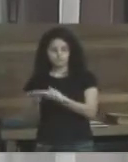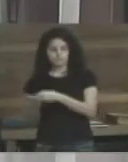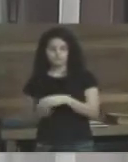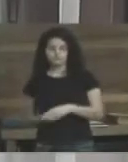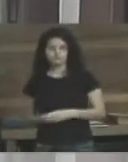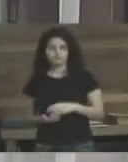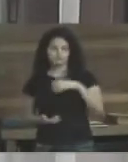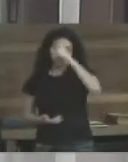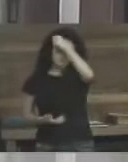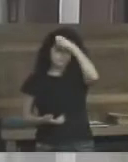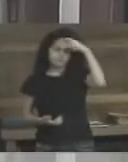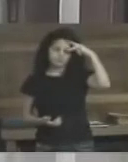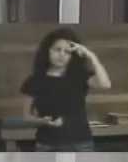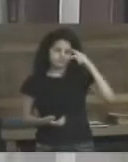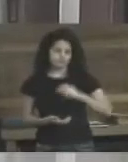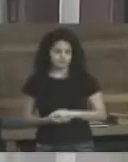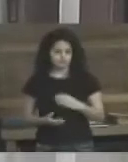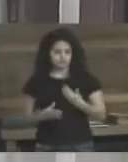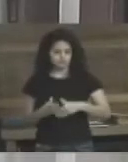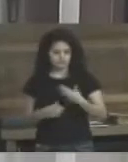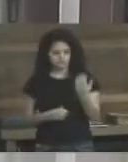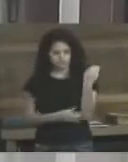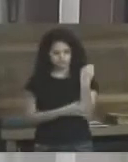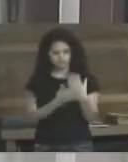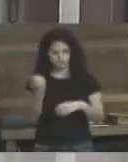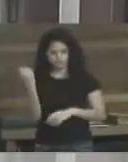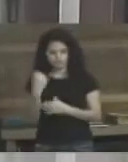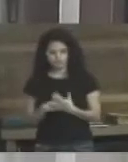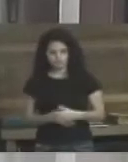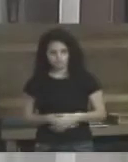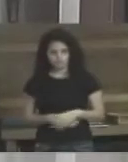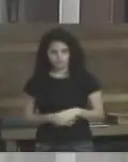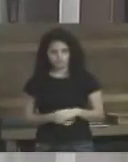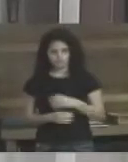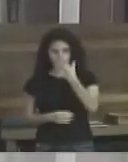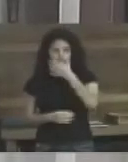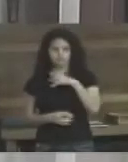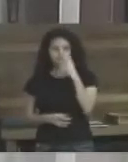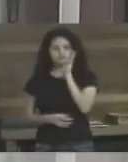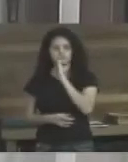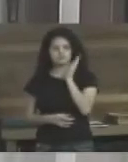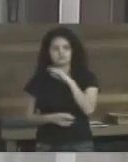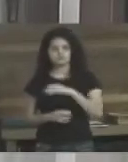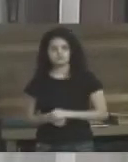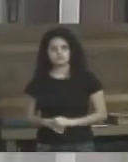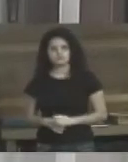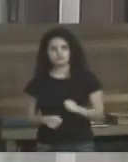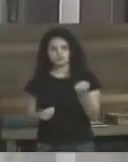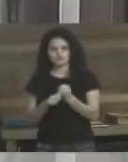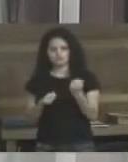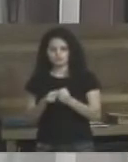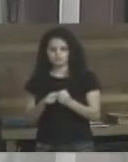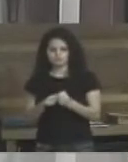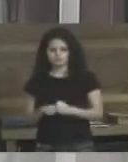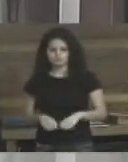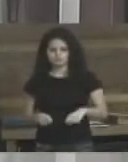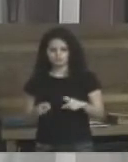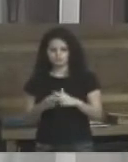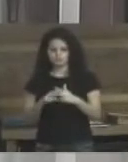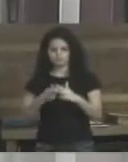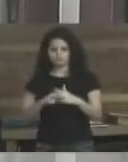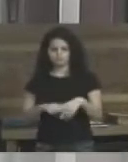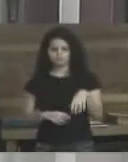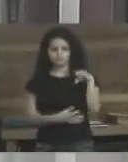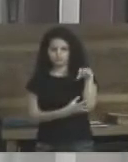ao secretário de infraestrutura, solicitando em caráter de urgência a colocação e manutenção da rede de iluminação pública em toda a extensão da